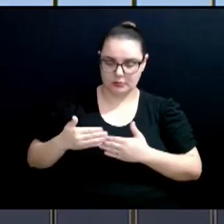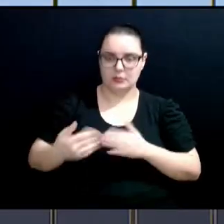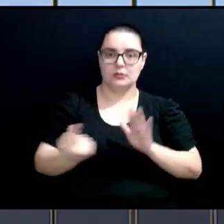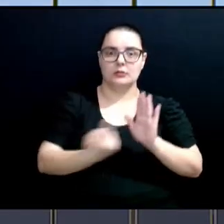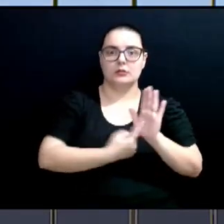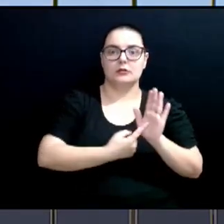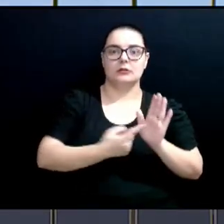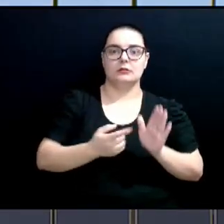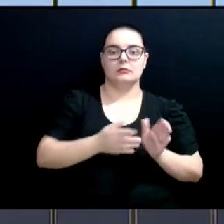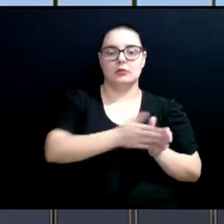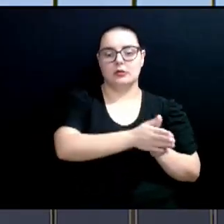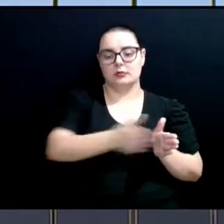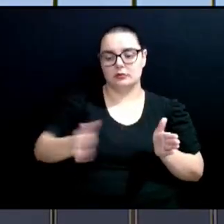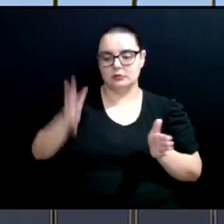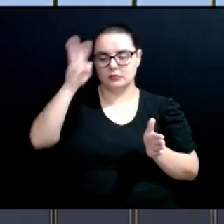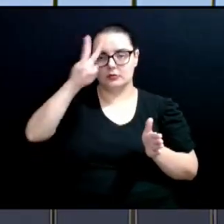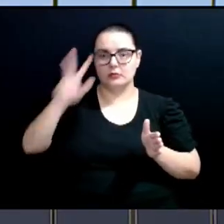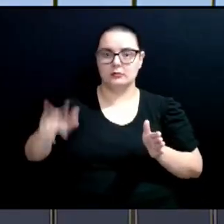dizer, olha,